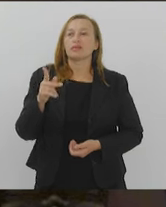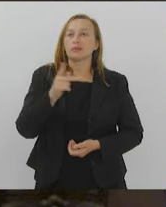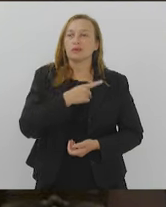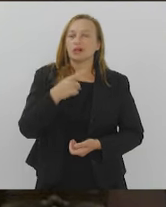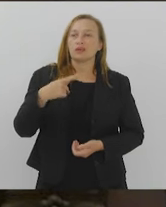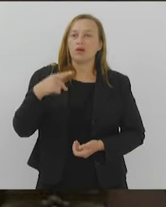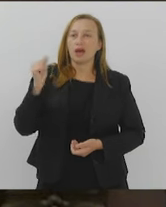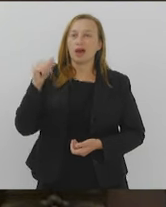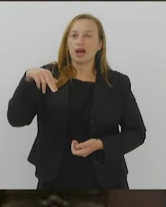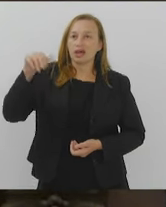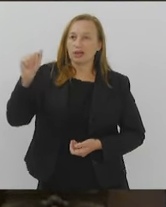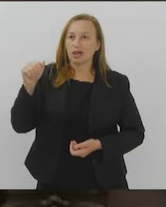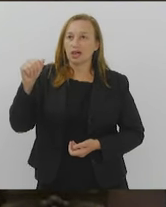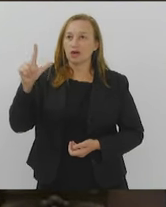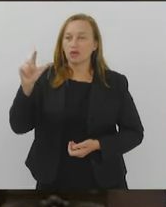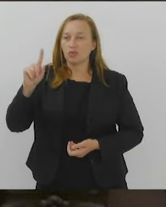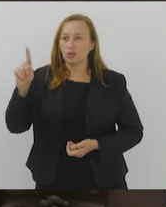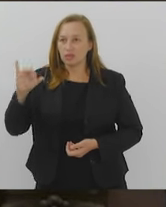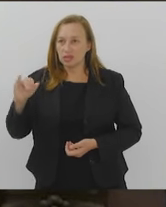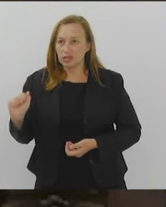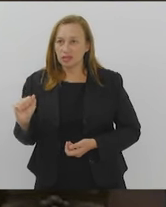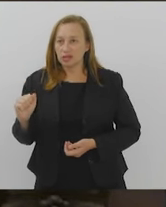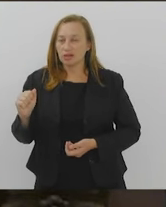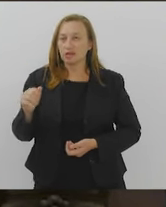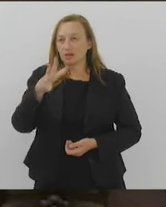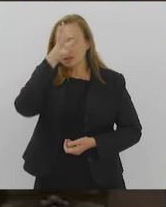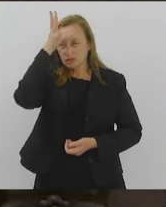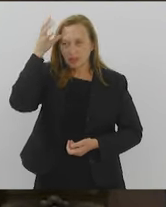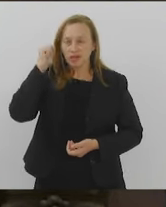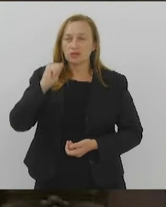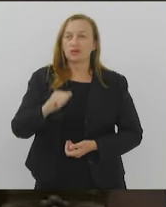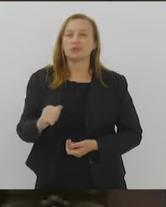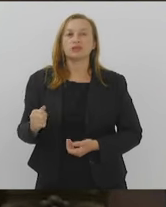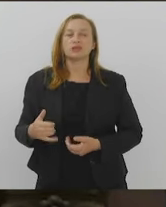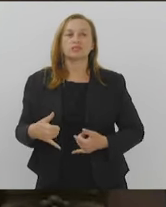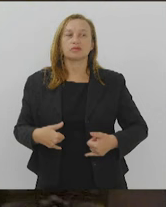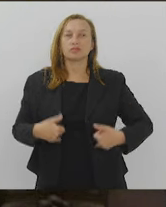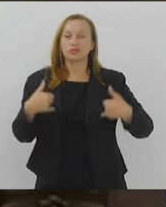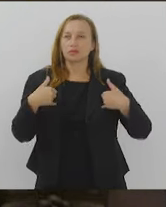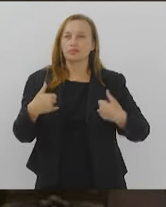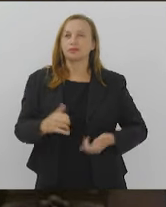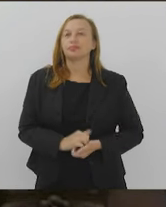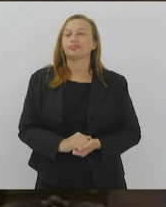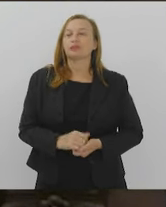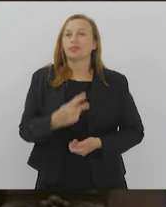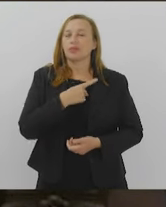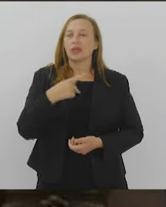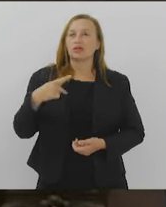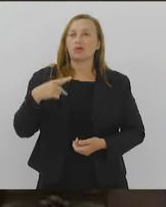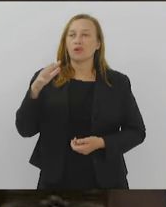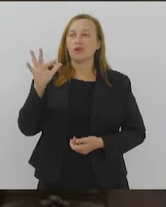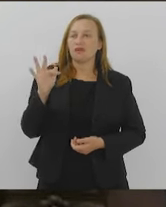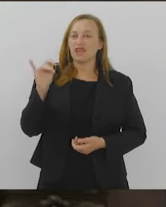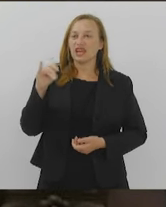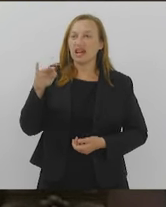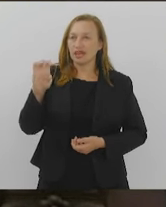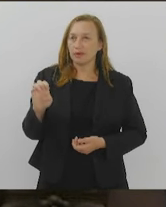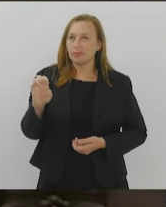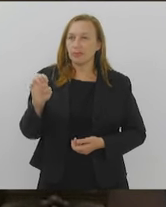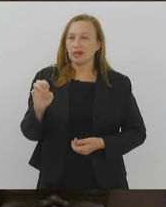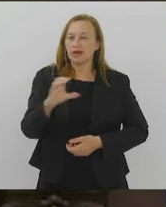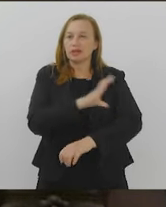Câmara, da Igreja Mãe do Amazonas. Uma honra. Nosso pastor Felipe Câmara, Assembleia de